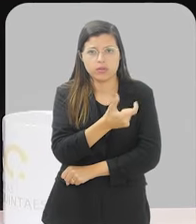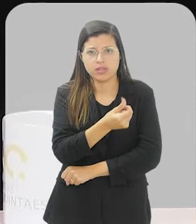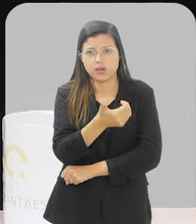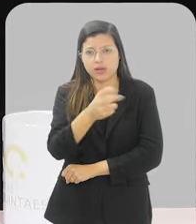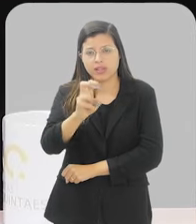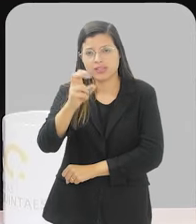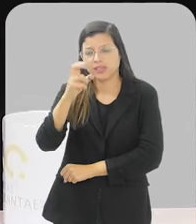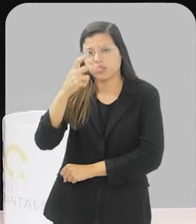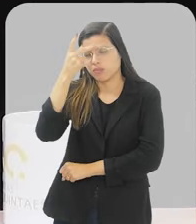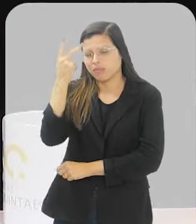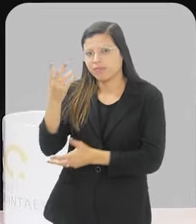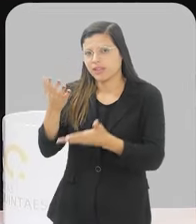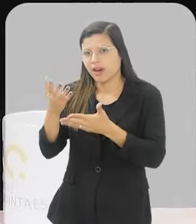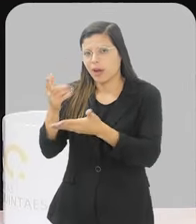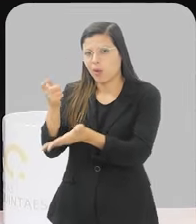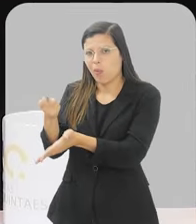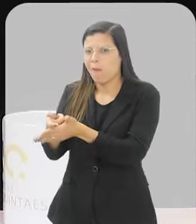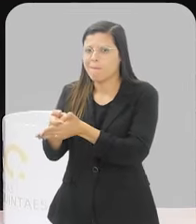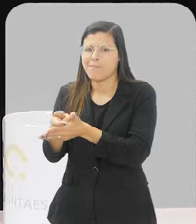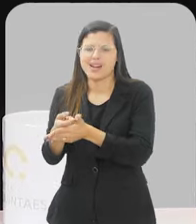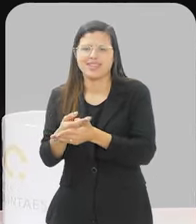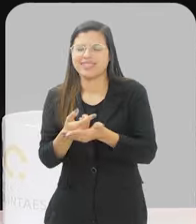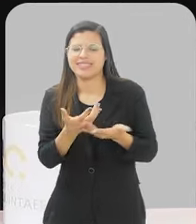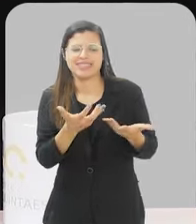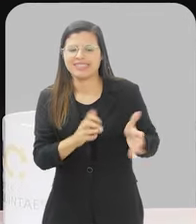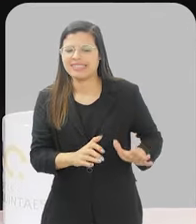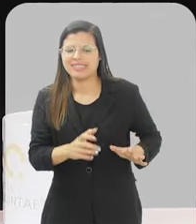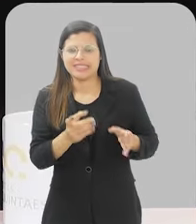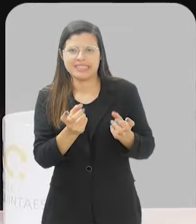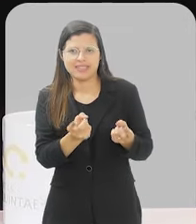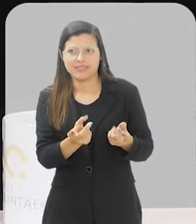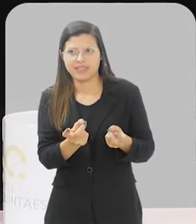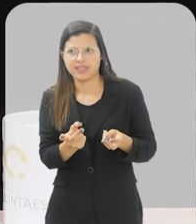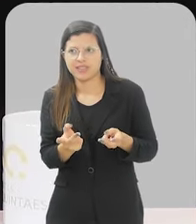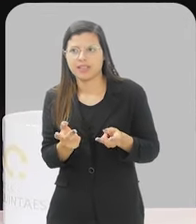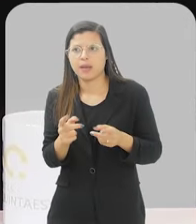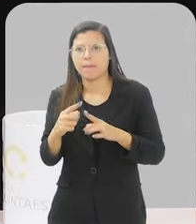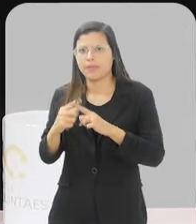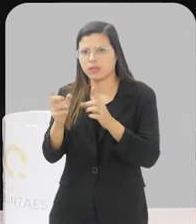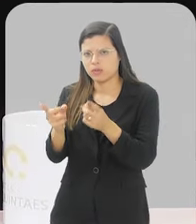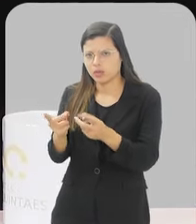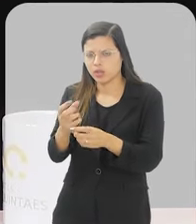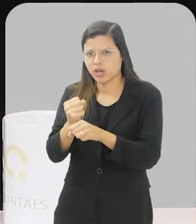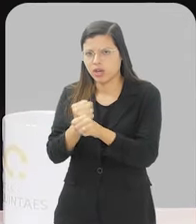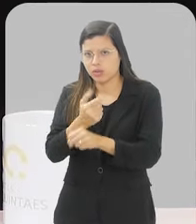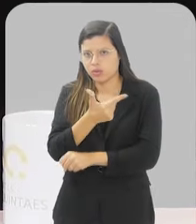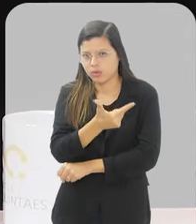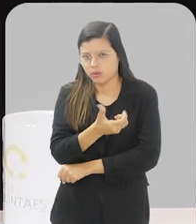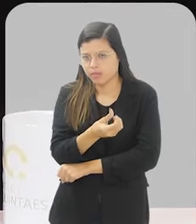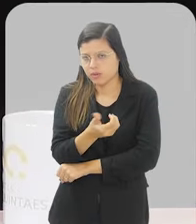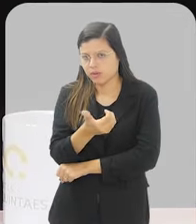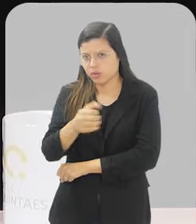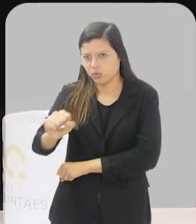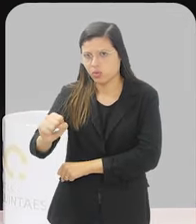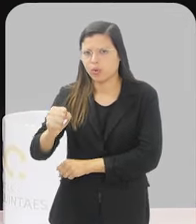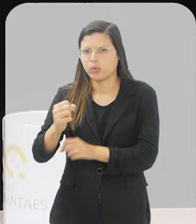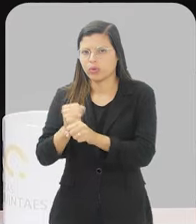tenho, estão querendo comprar e eu estou relutando para não vender. Mas aí, por fim, eu vendia de 2018, vendia